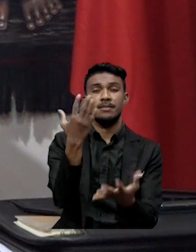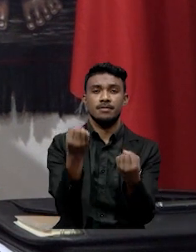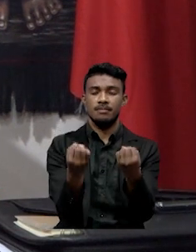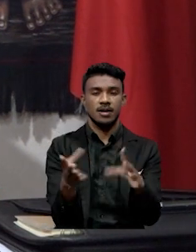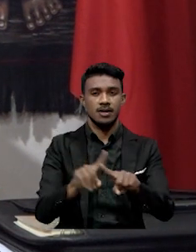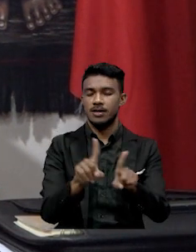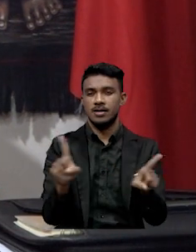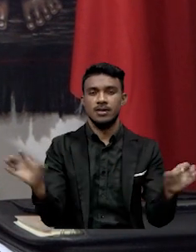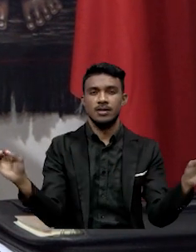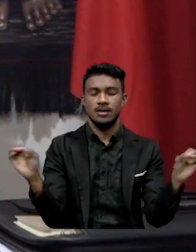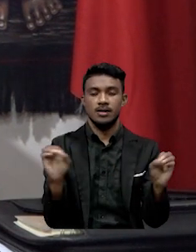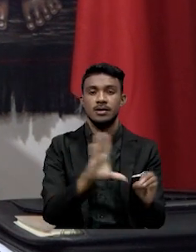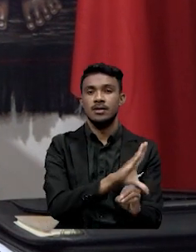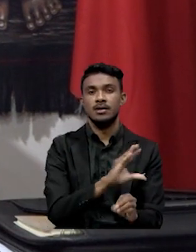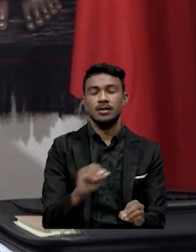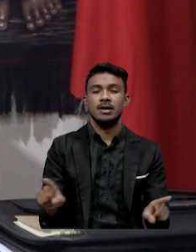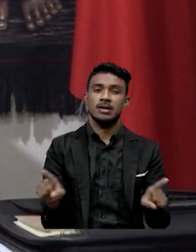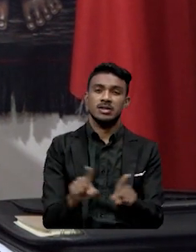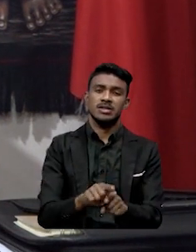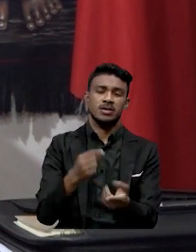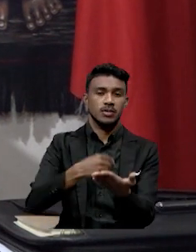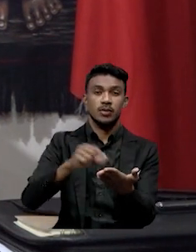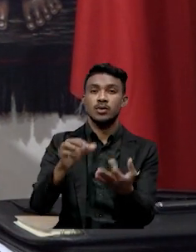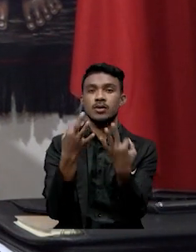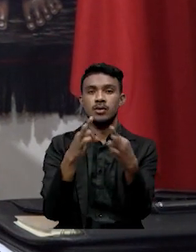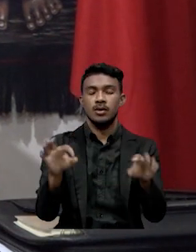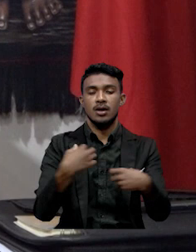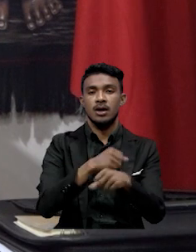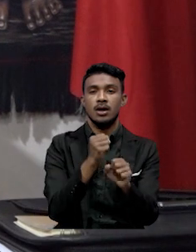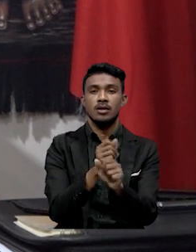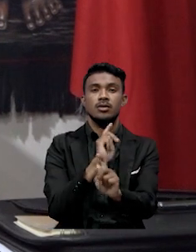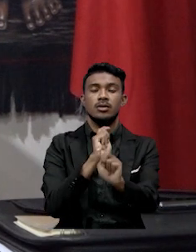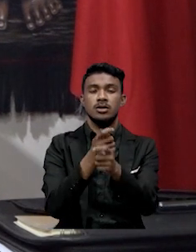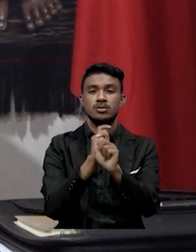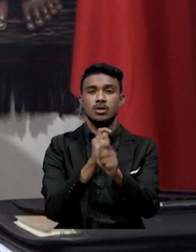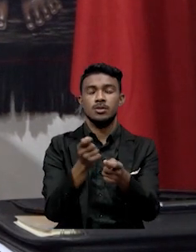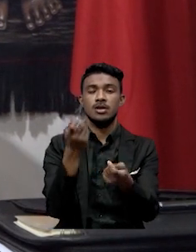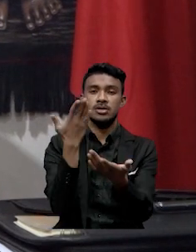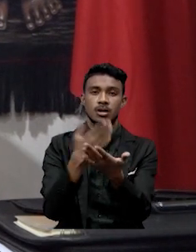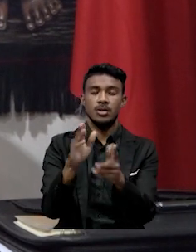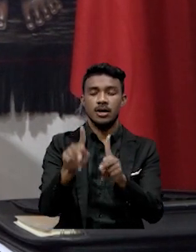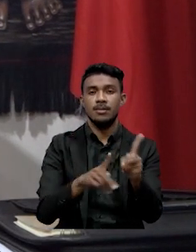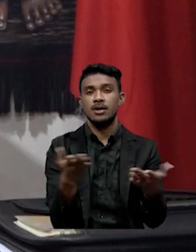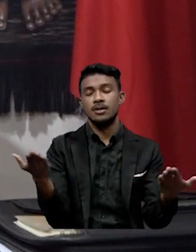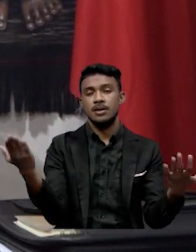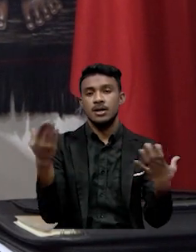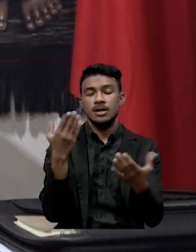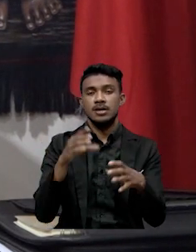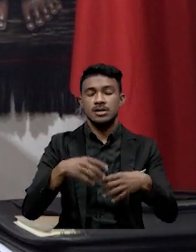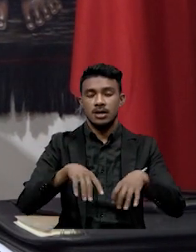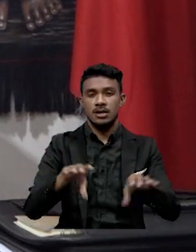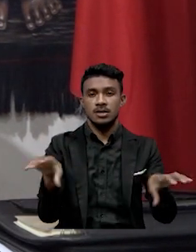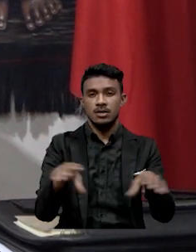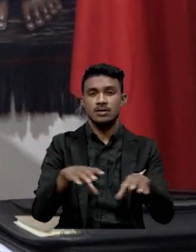nem, né, conta de ona. Halo transporte, se ele vai transporte, se ele vai emanar mais serviço, se ele vai fazer nem outro, nem